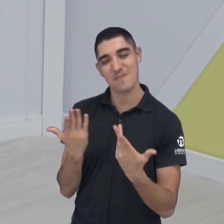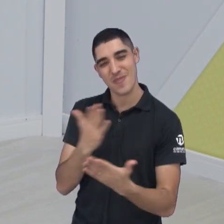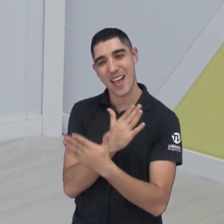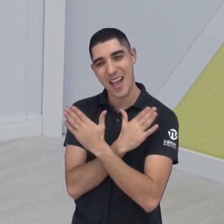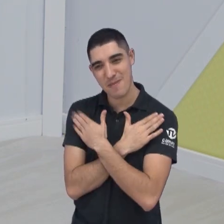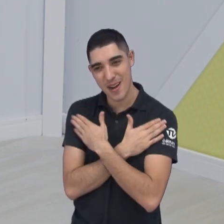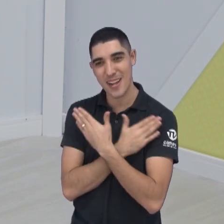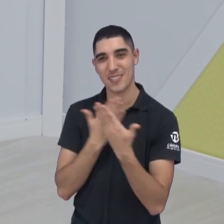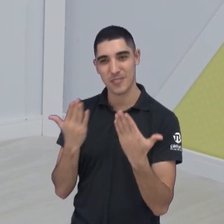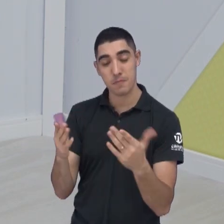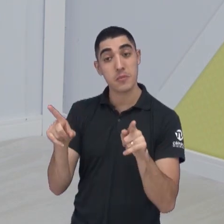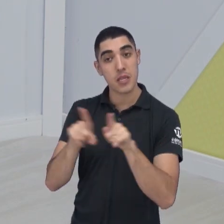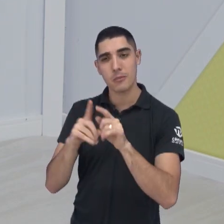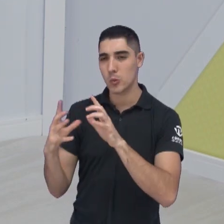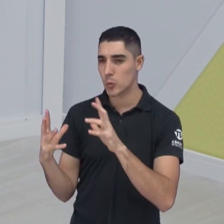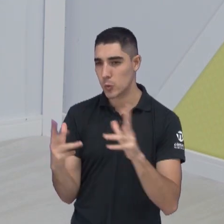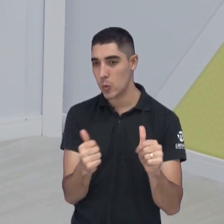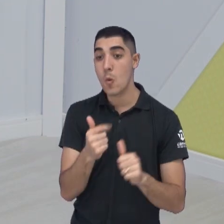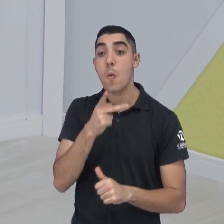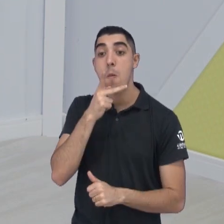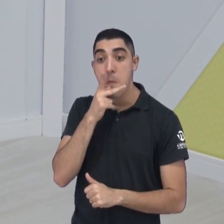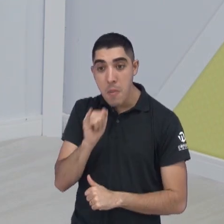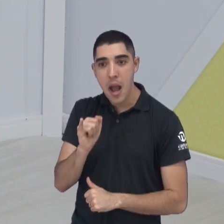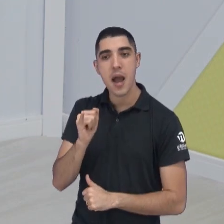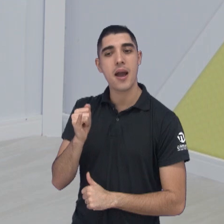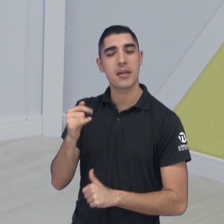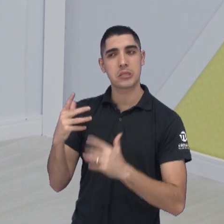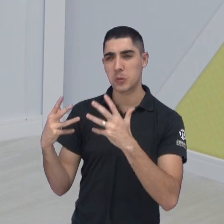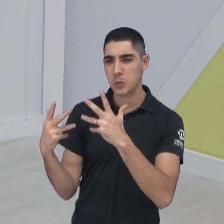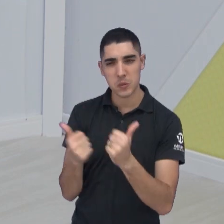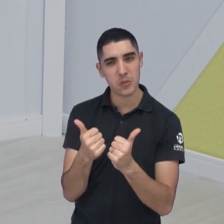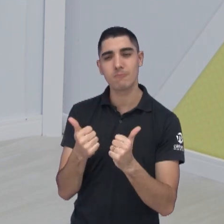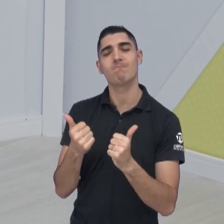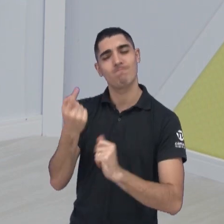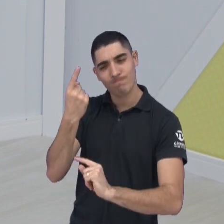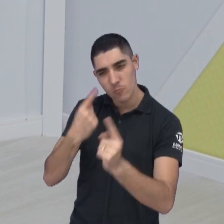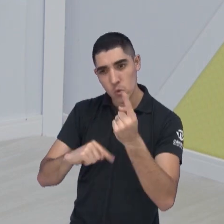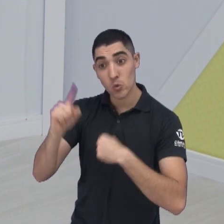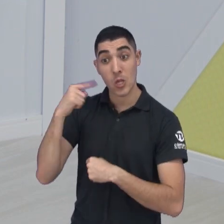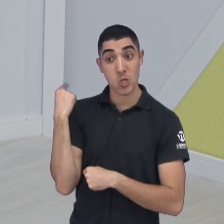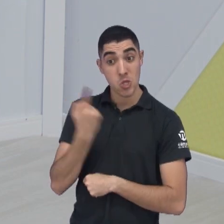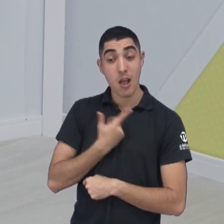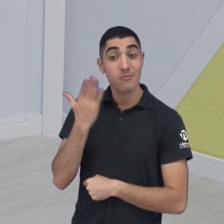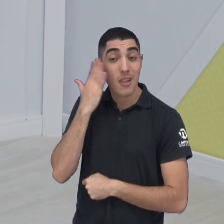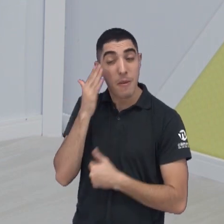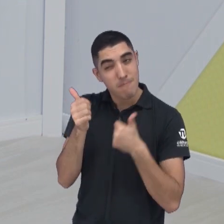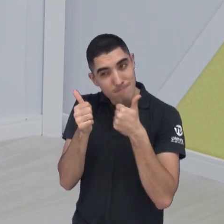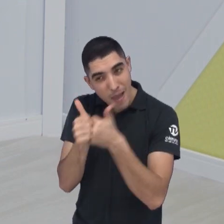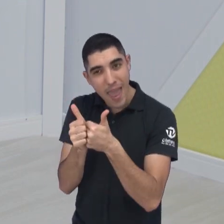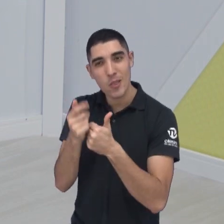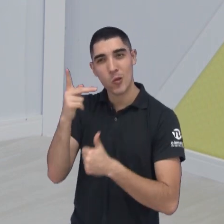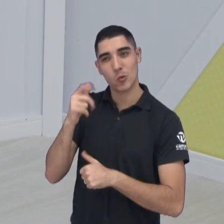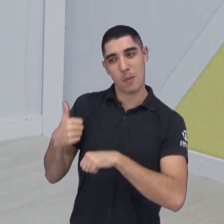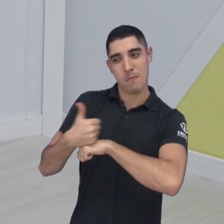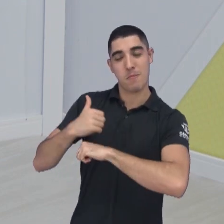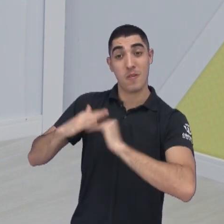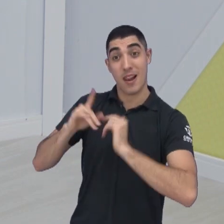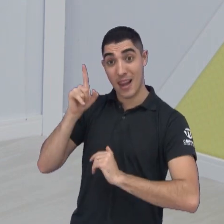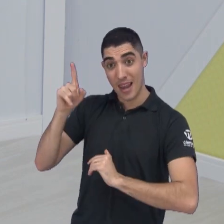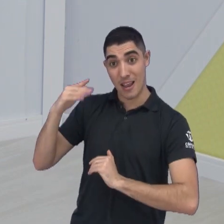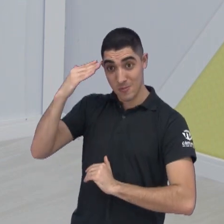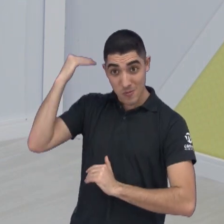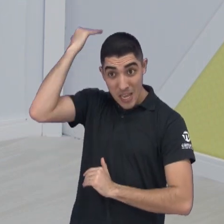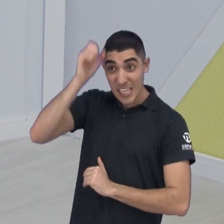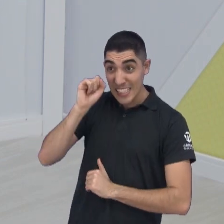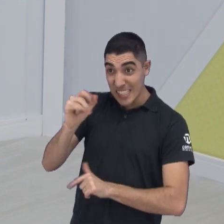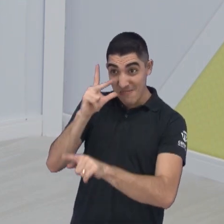treinador também, um abraço para todo mundo, pro pai do Gabriel, para todo mundo, sucesso para você, estaremos acompanhando seu desempenho lá no México. Se trouxer o